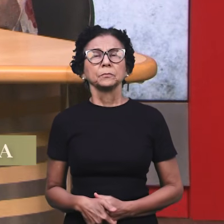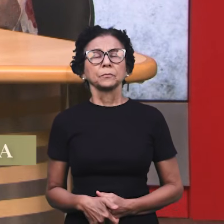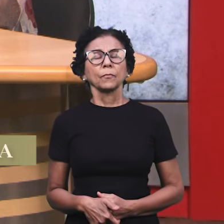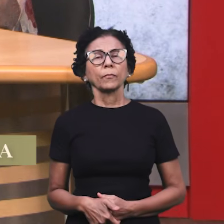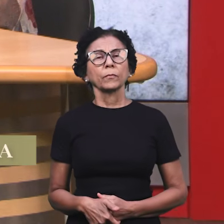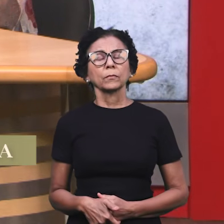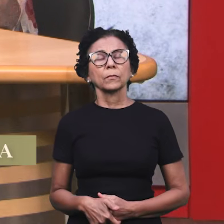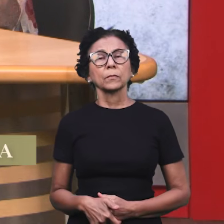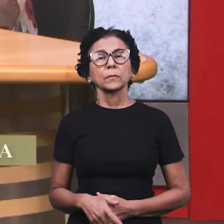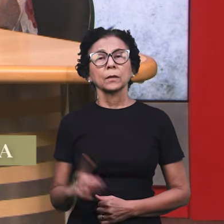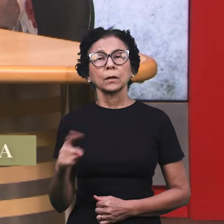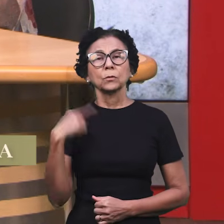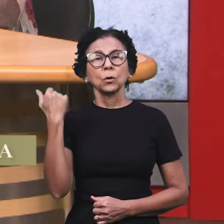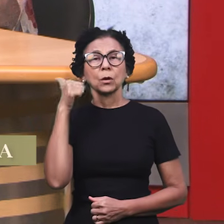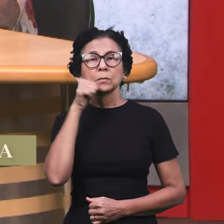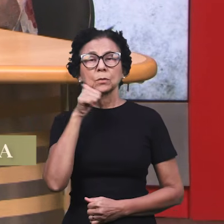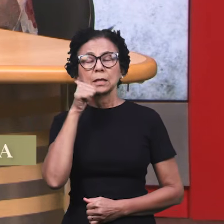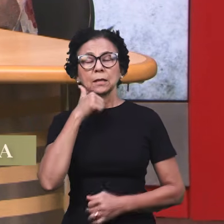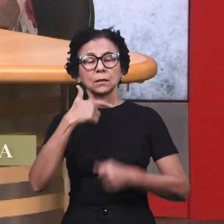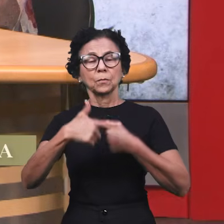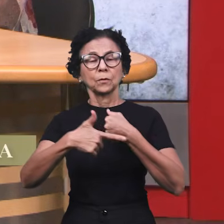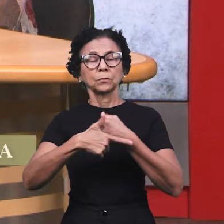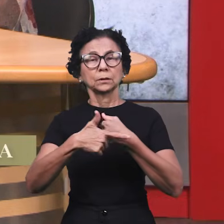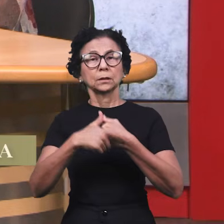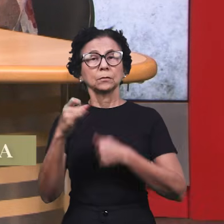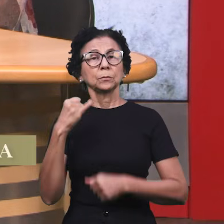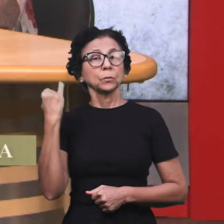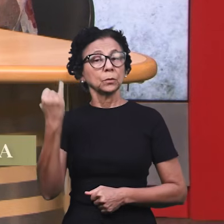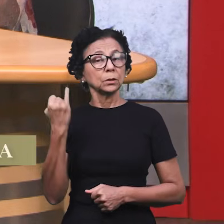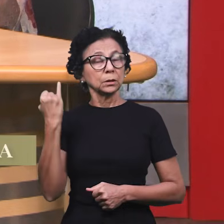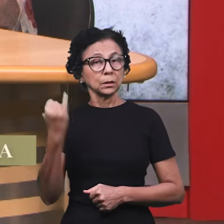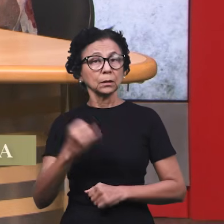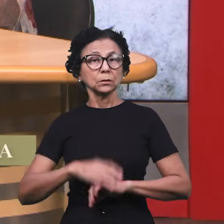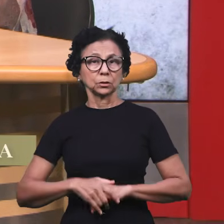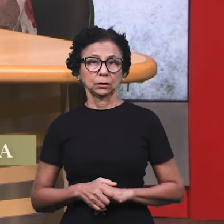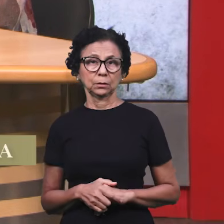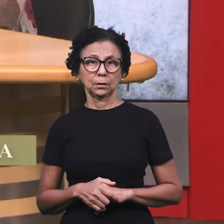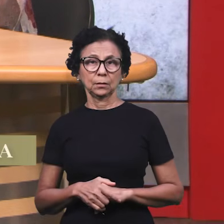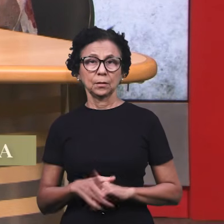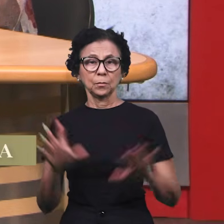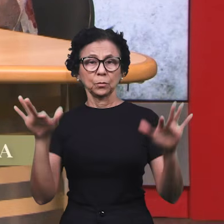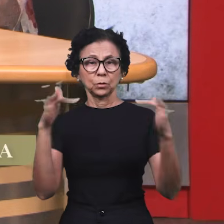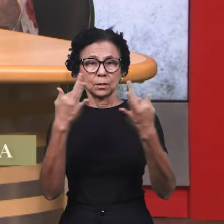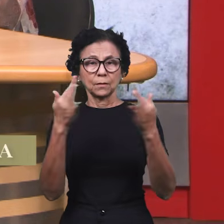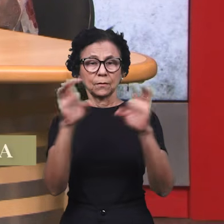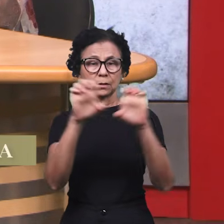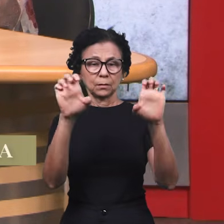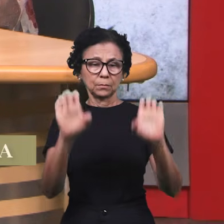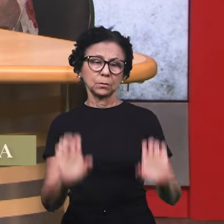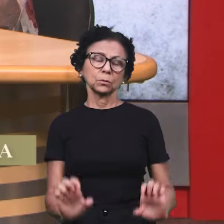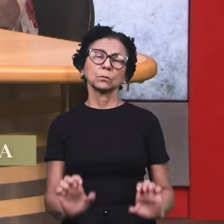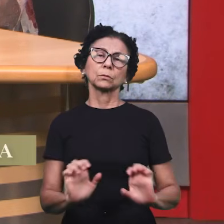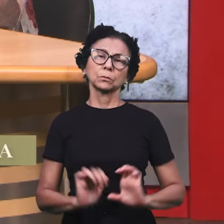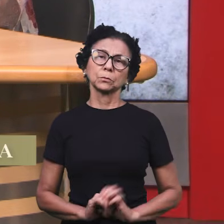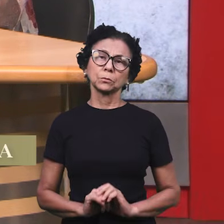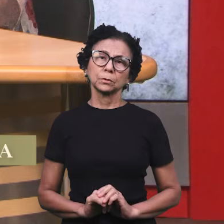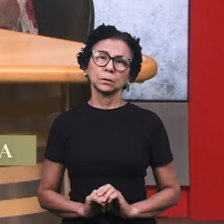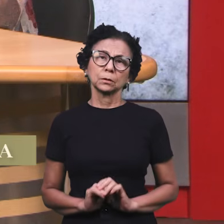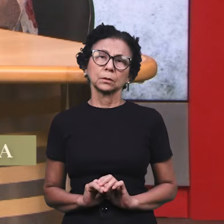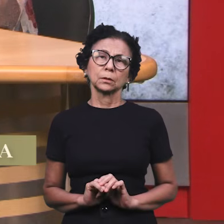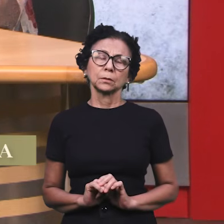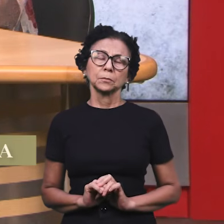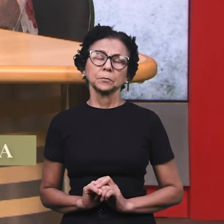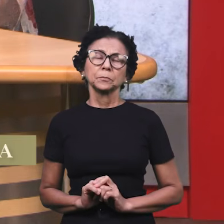nós entendemos o quê? Que essa edificação se trata de um projeto. E esse projeto,